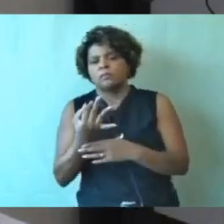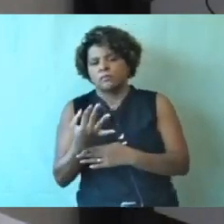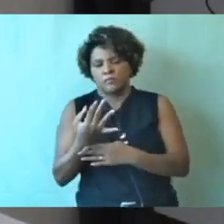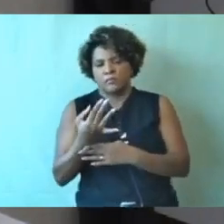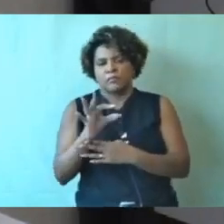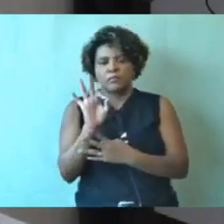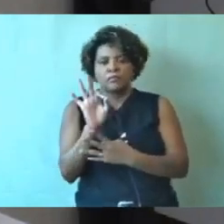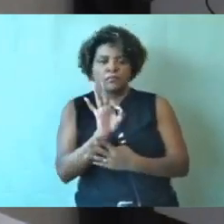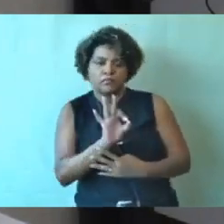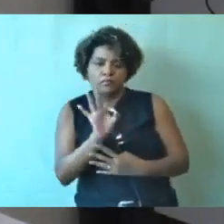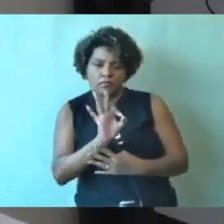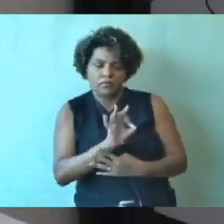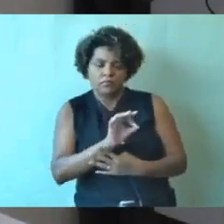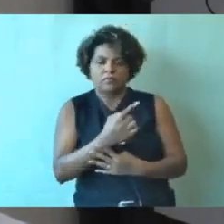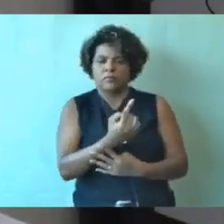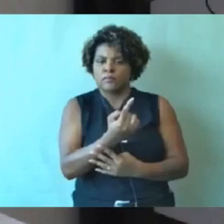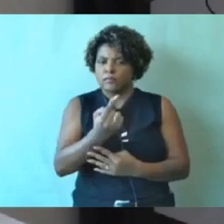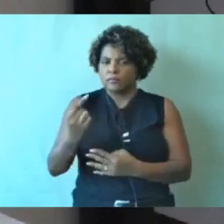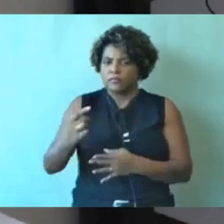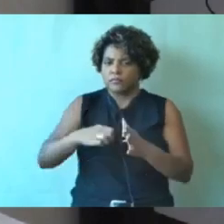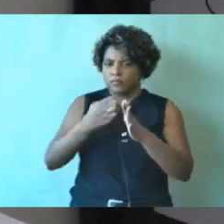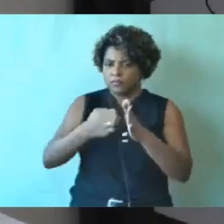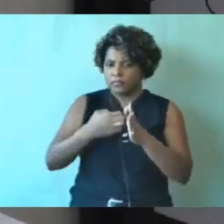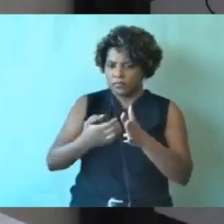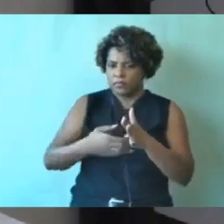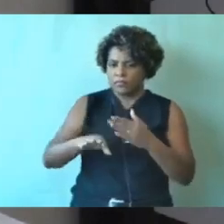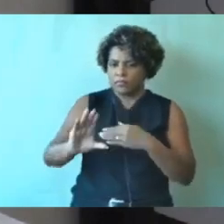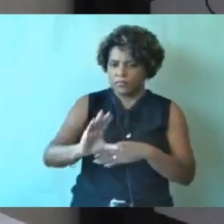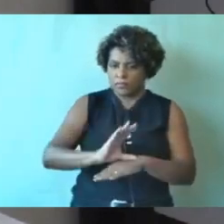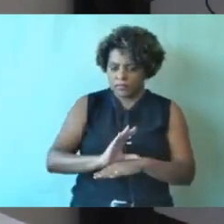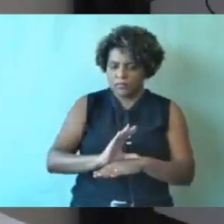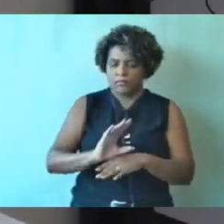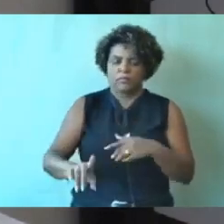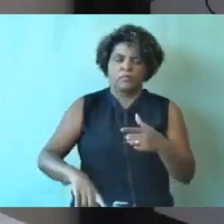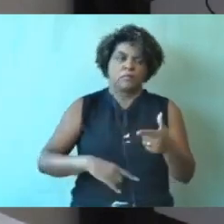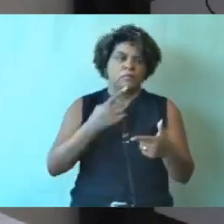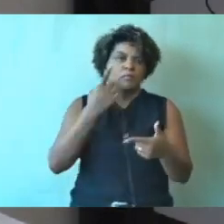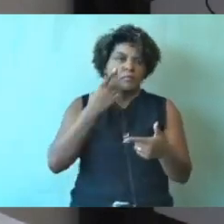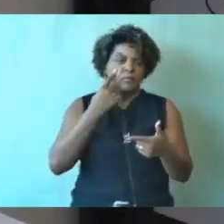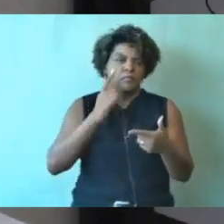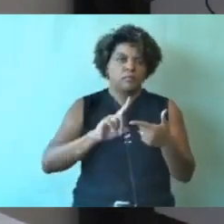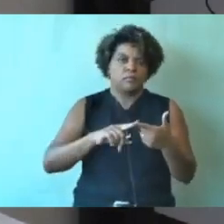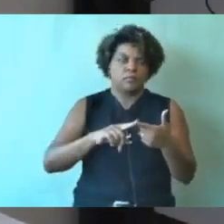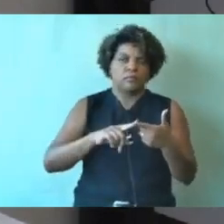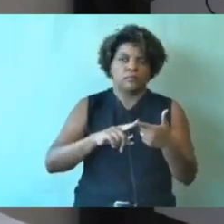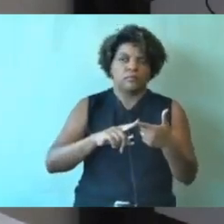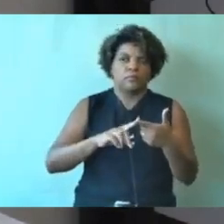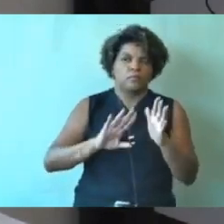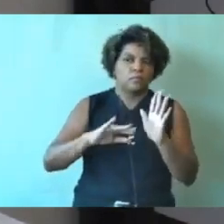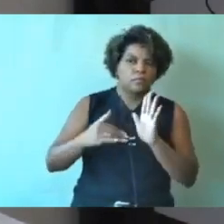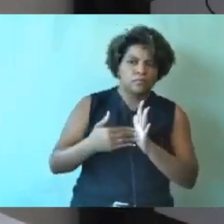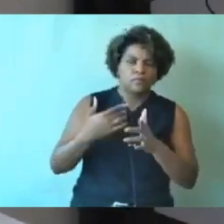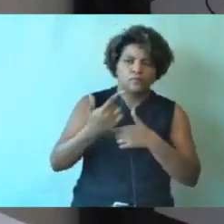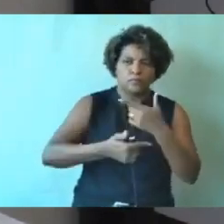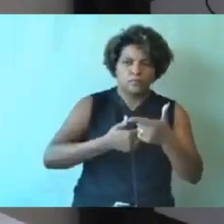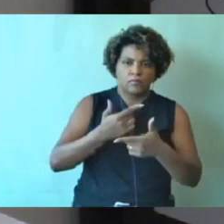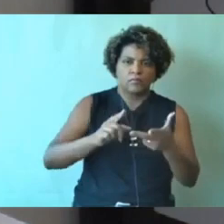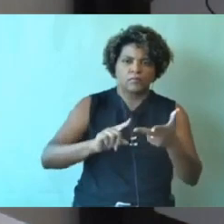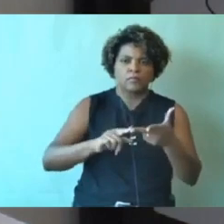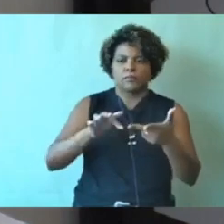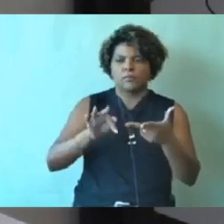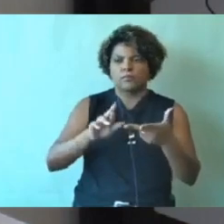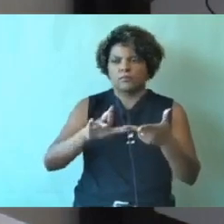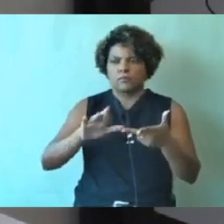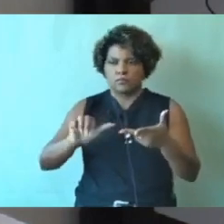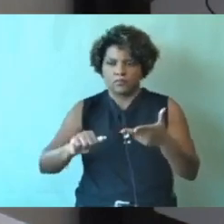do subsídio, balizado em produção, em disponibilidade das viagens, frota, etc. e tal, tipo de